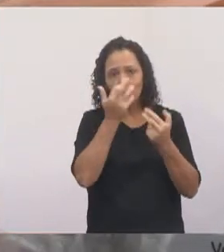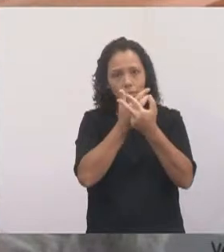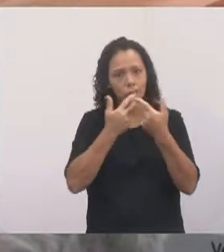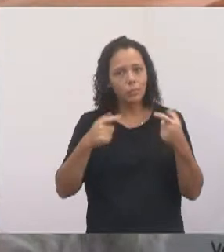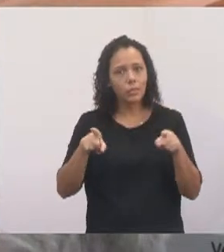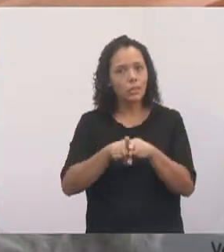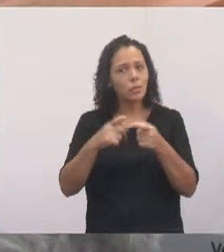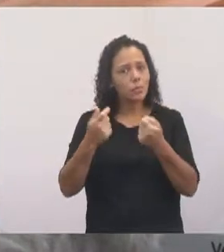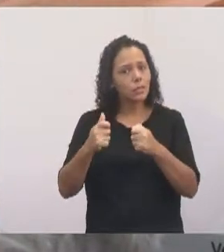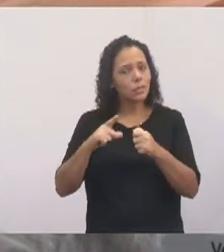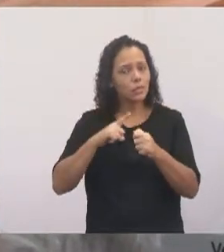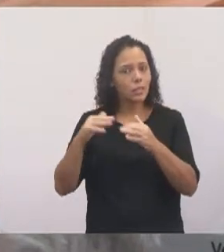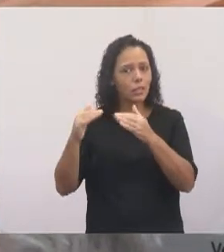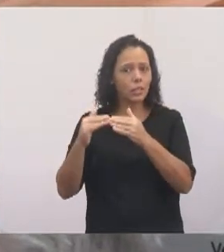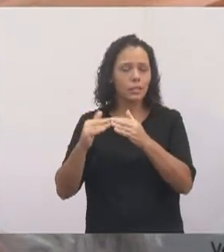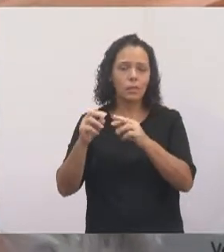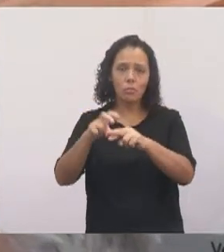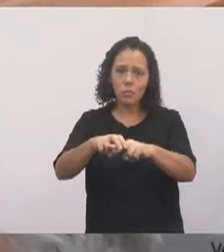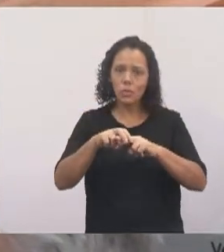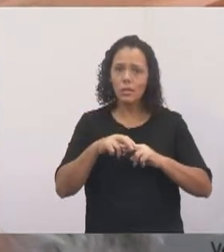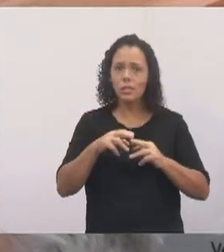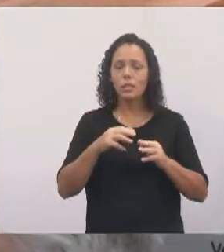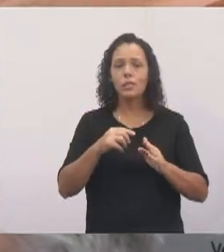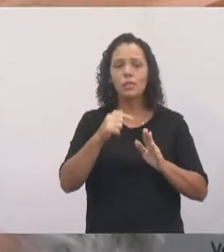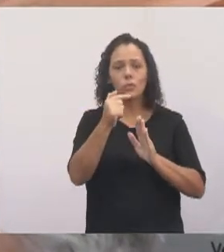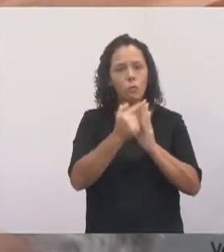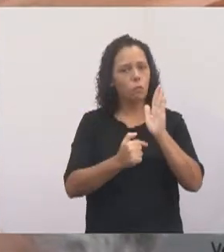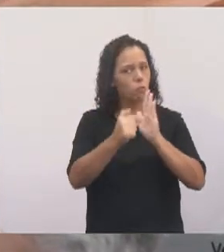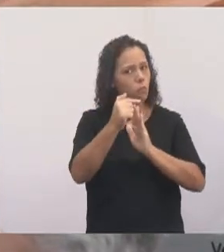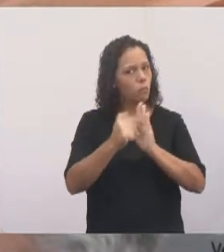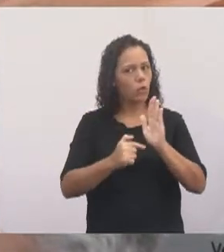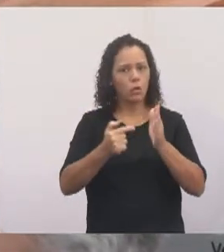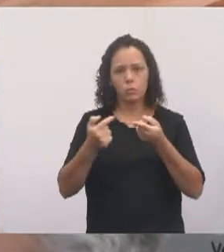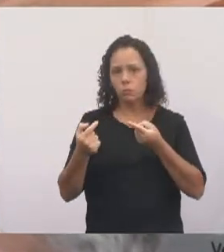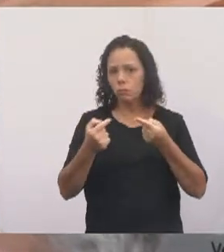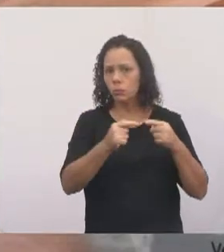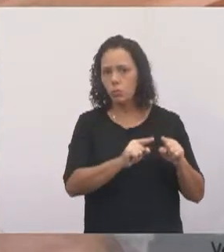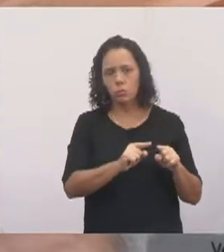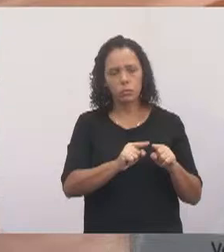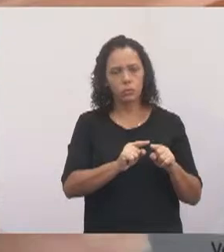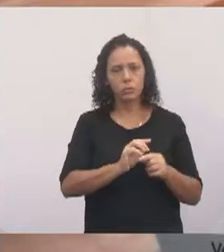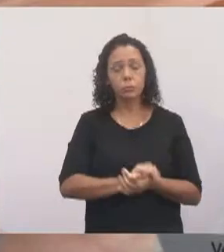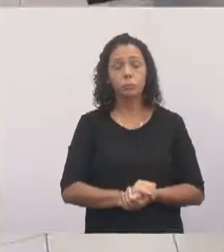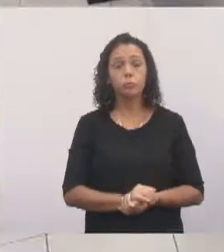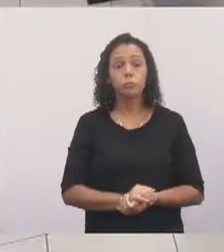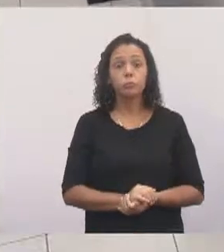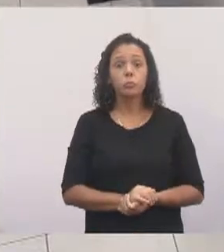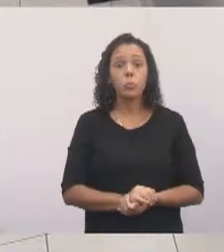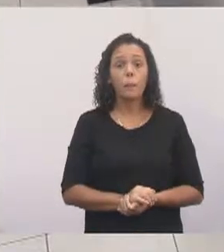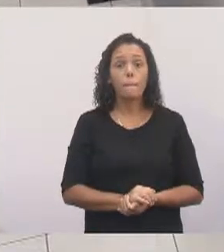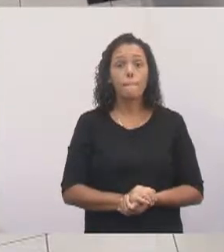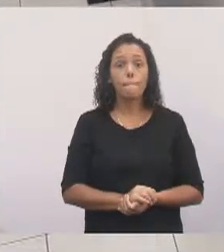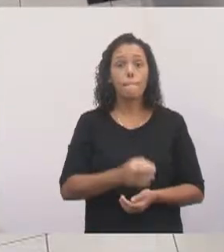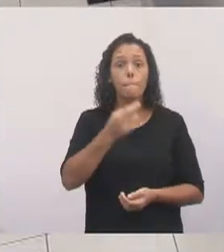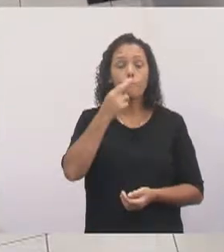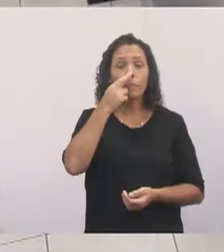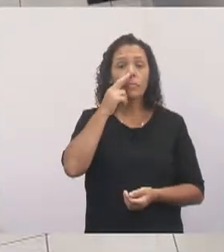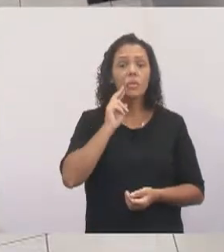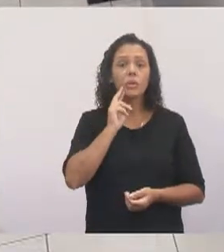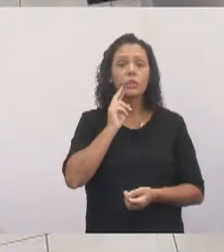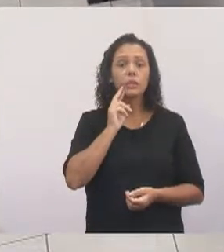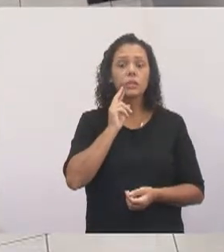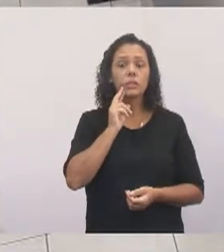da rua. Eu sou completamente contrário a esse veto. Como vota o vereador Roninha?